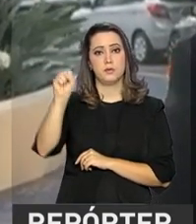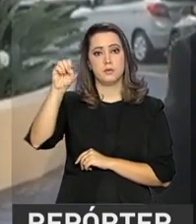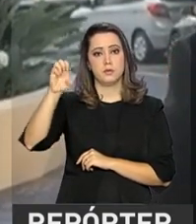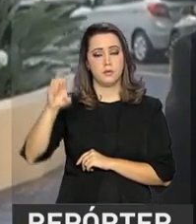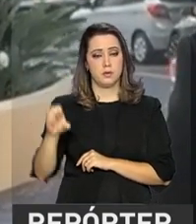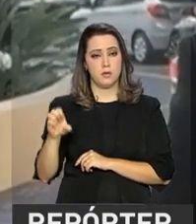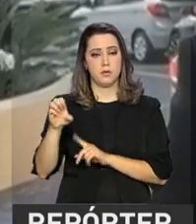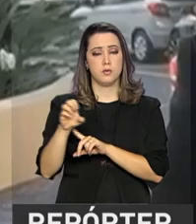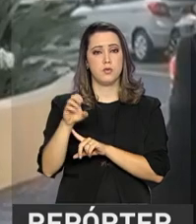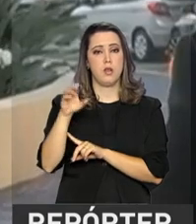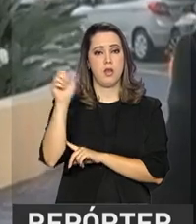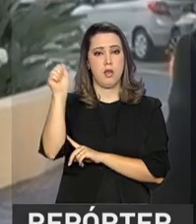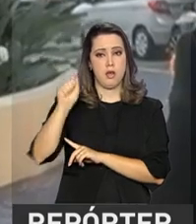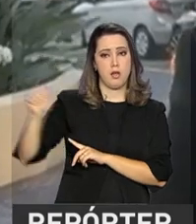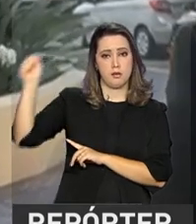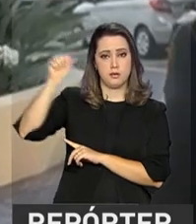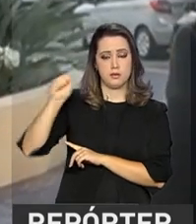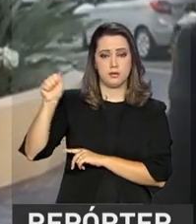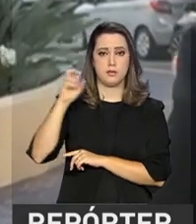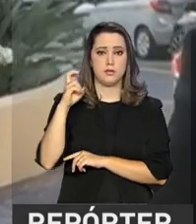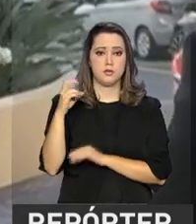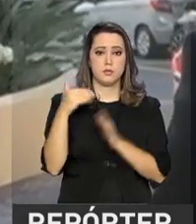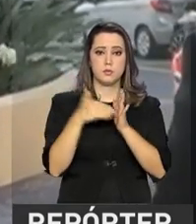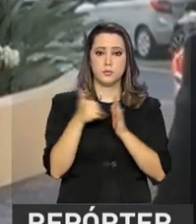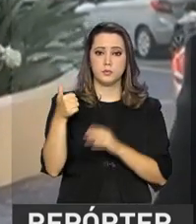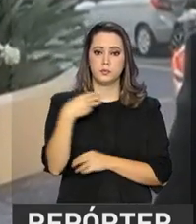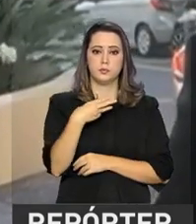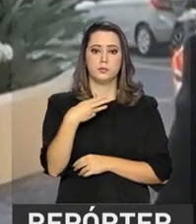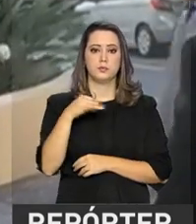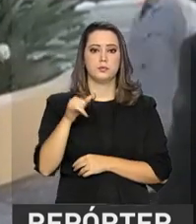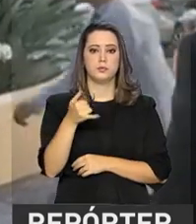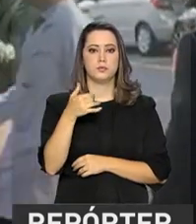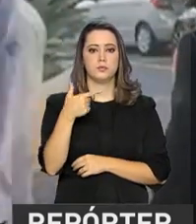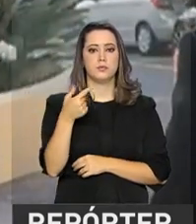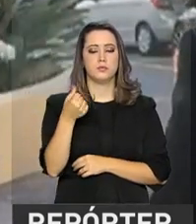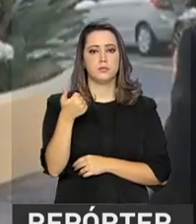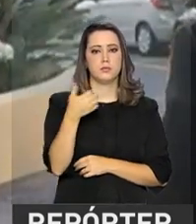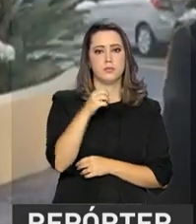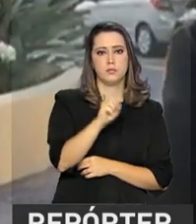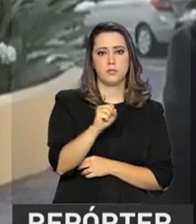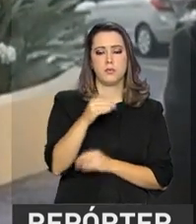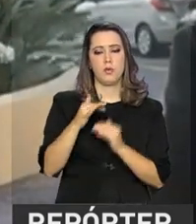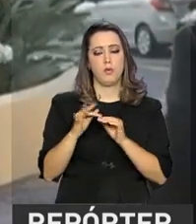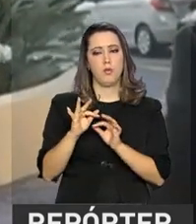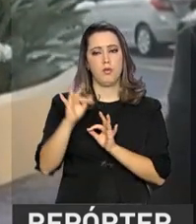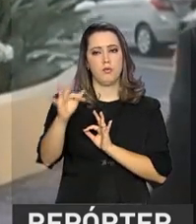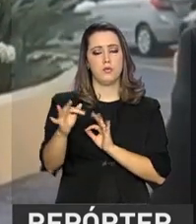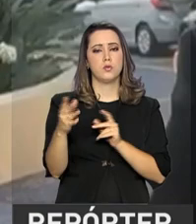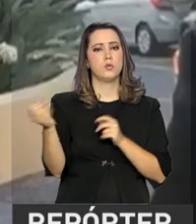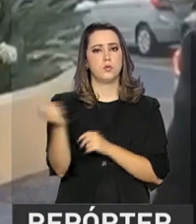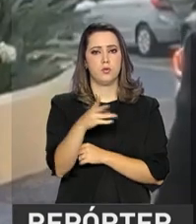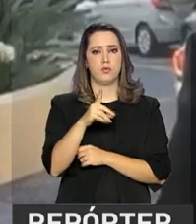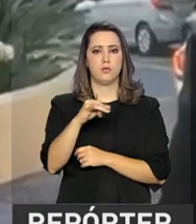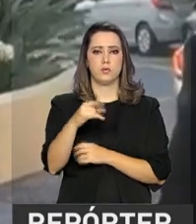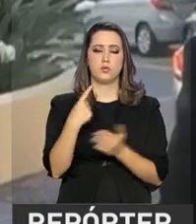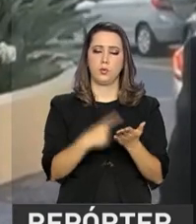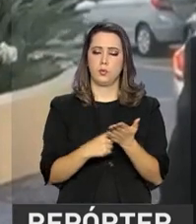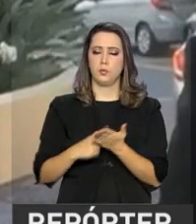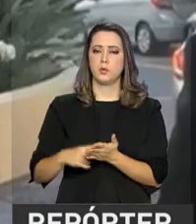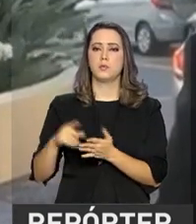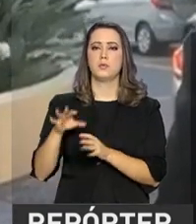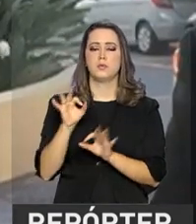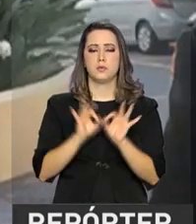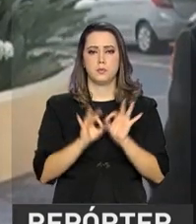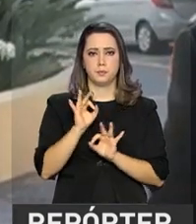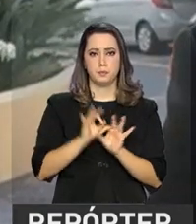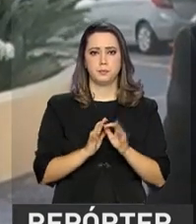asiático prevista para o período de 5 a 13 de janeiro de 2018 foi adiada e novas datas estão sendo negociados